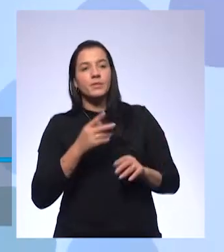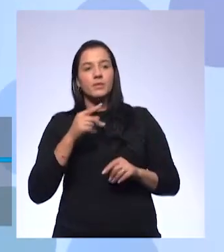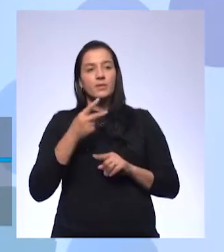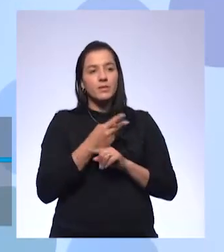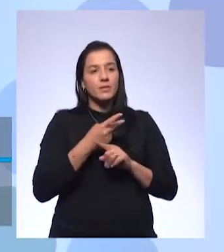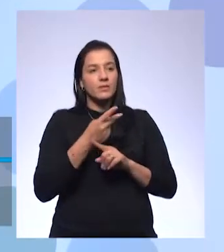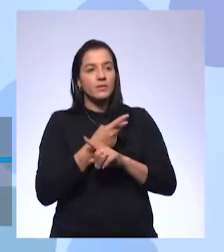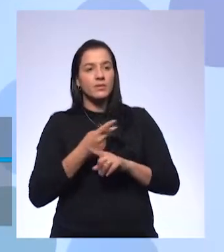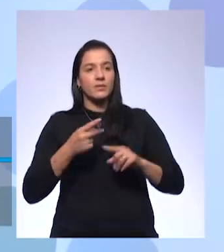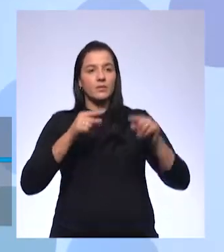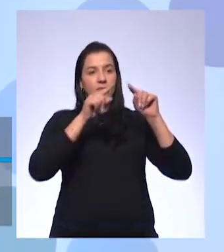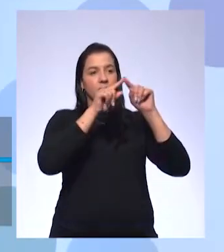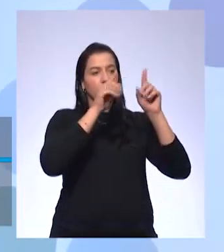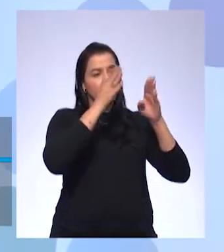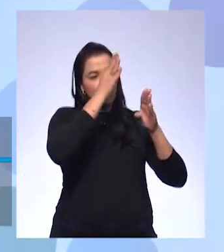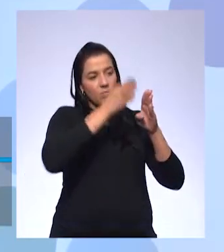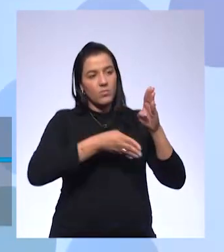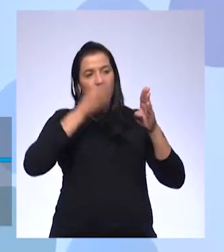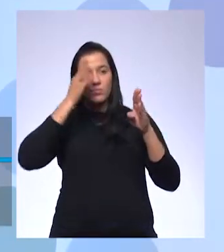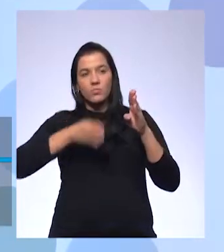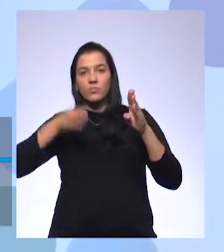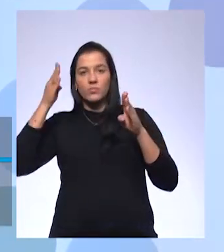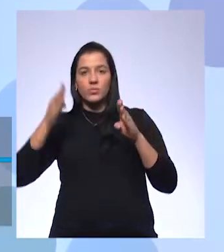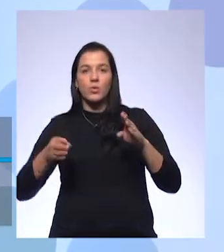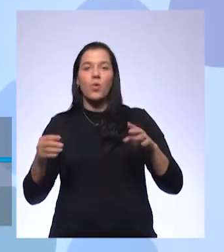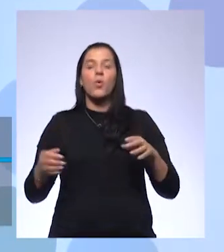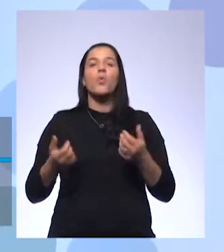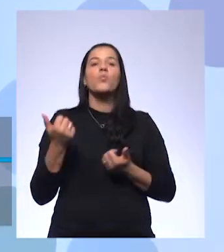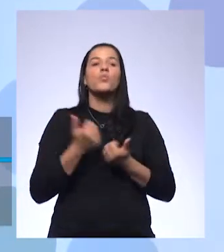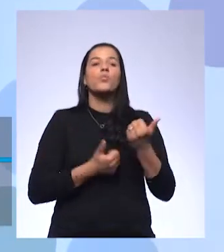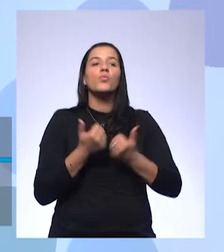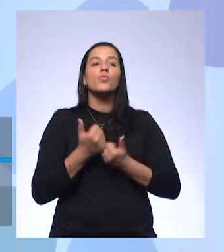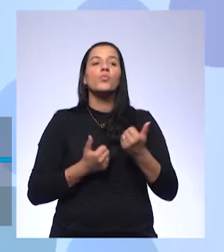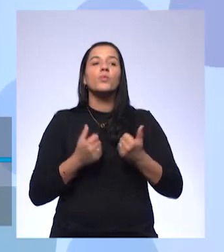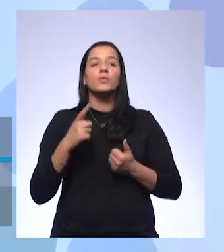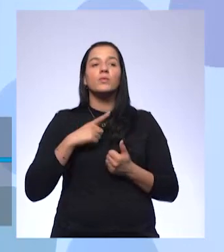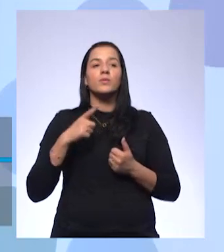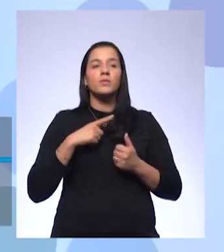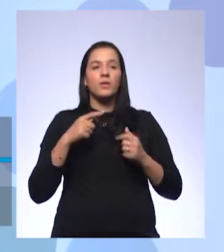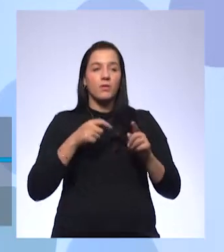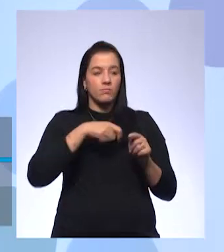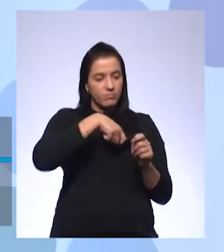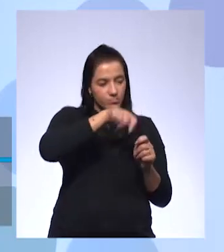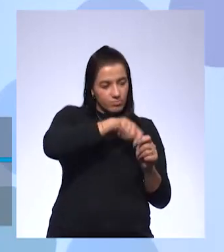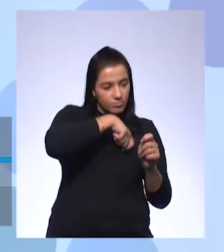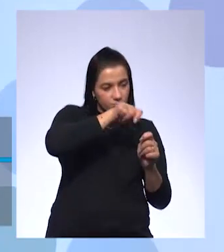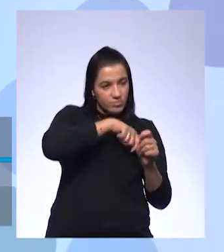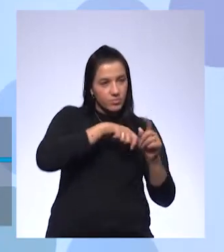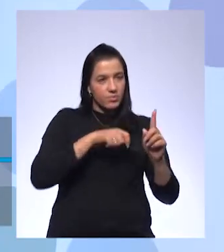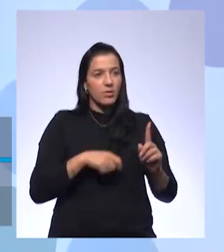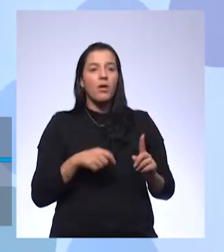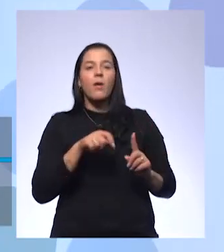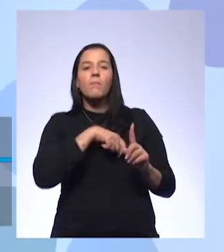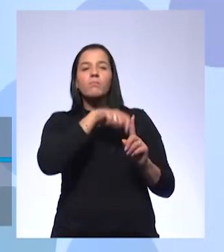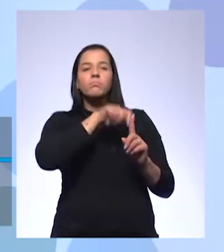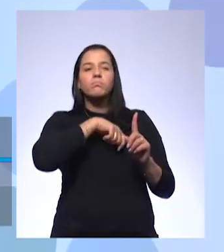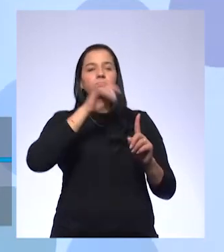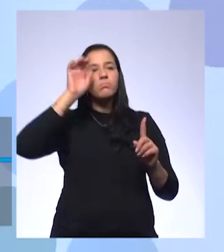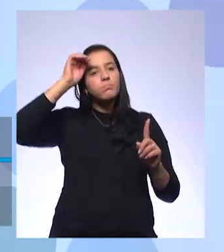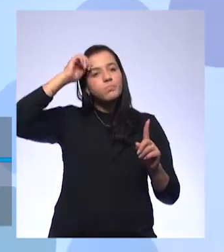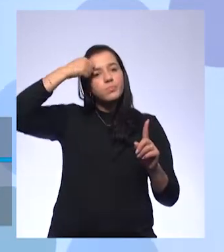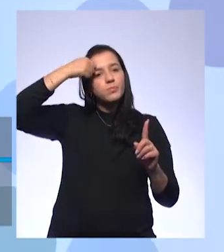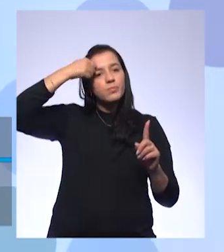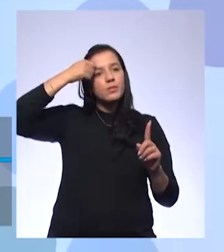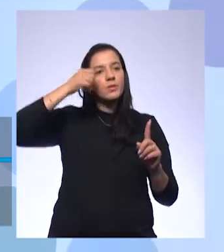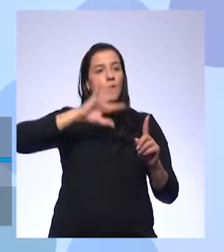nas traves, né, do gol ali dos campos de futebol tem uma barrinha preta pintada lá embaixo, né? A trave não é toda pintada